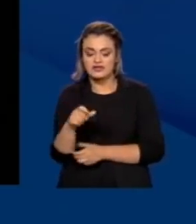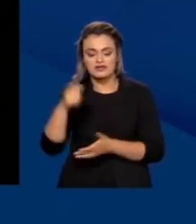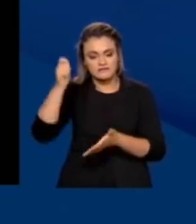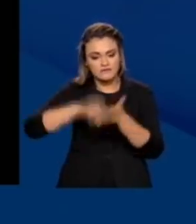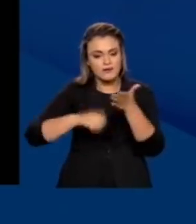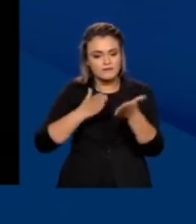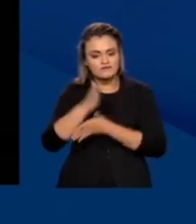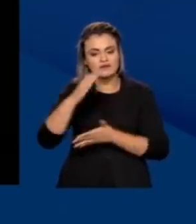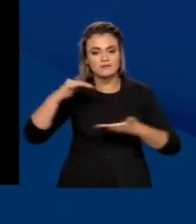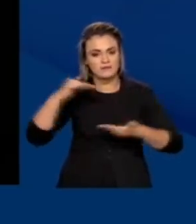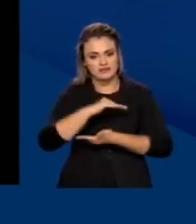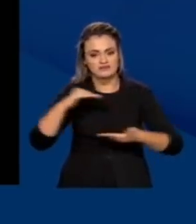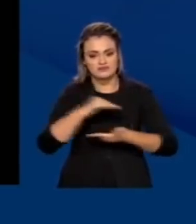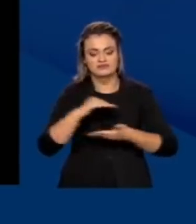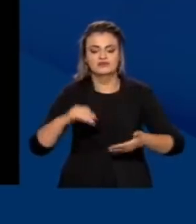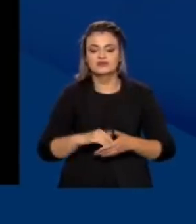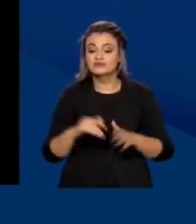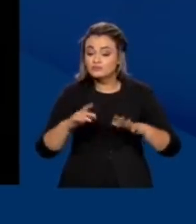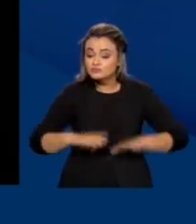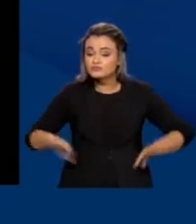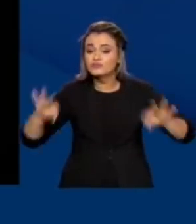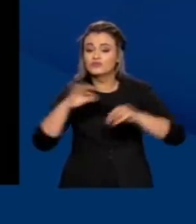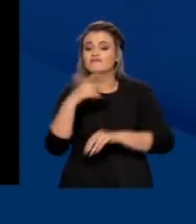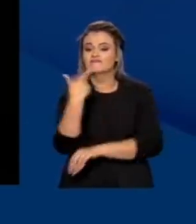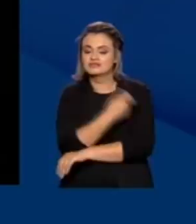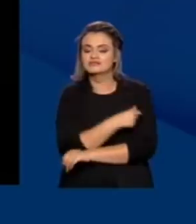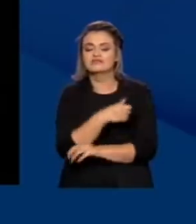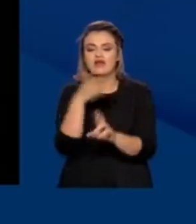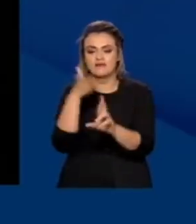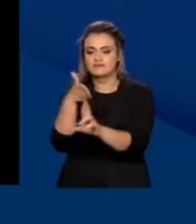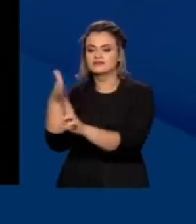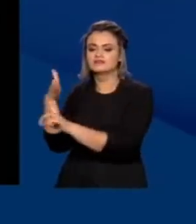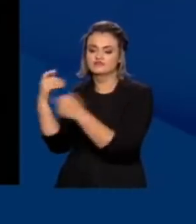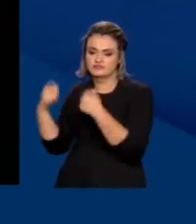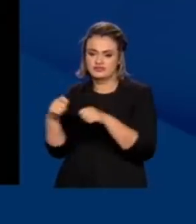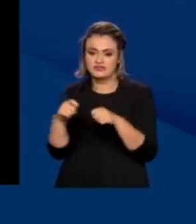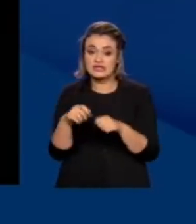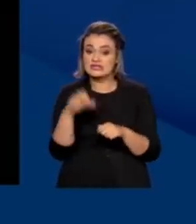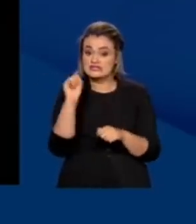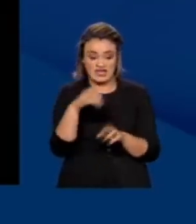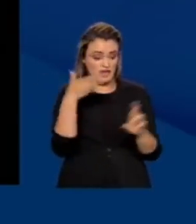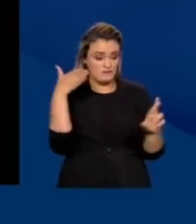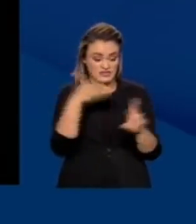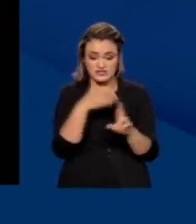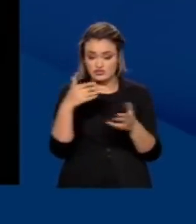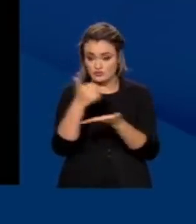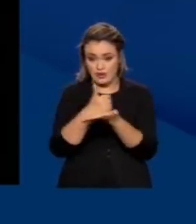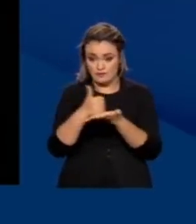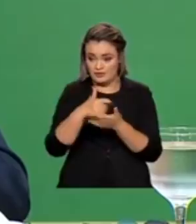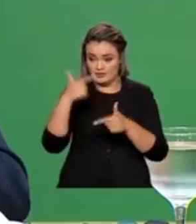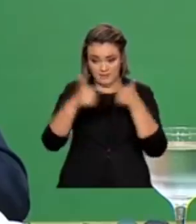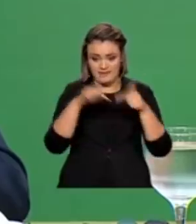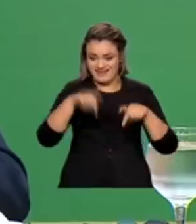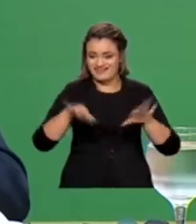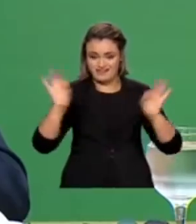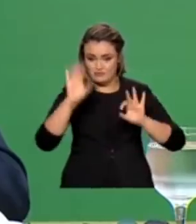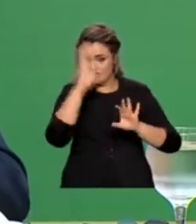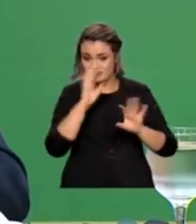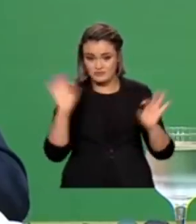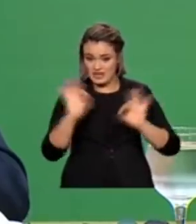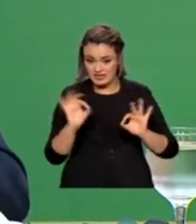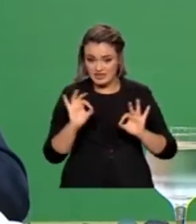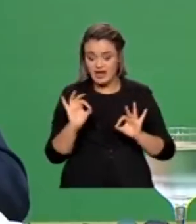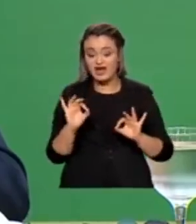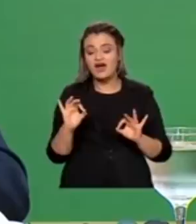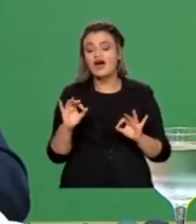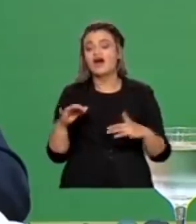pela Anvisa. Então, toda vacina deverá ter um representante. Se não existe um representante do laboratório internacional no Brasil,